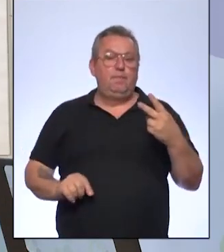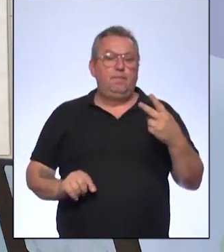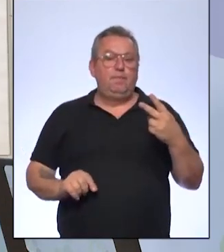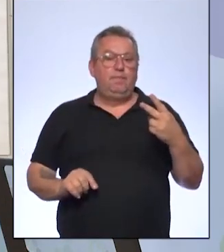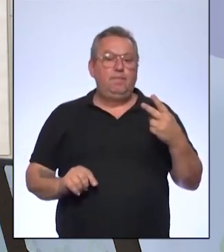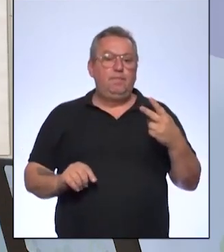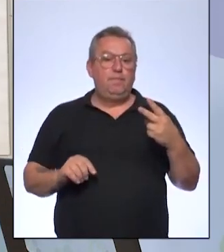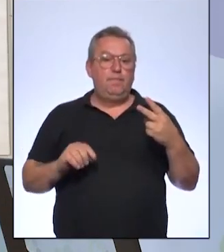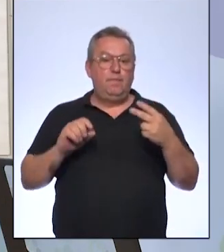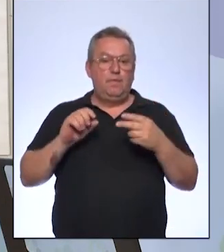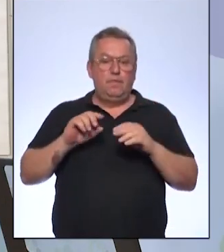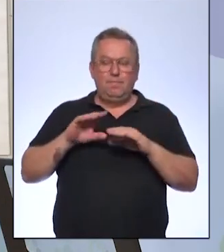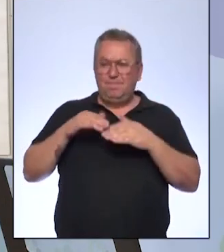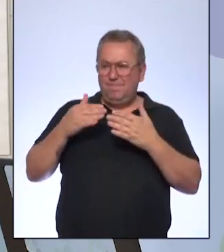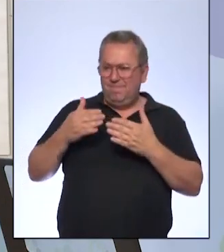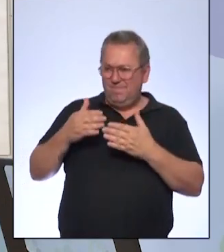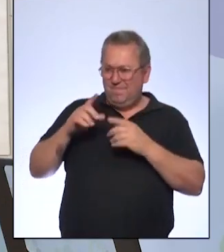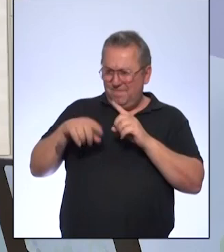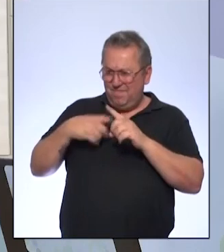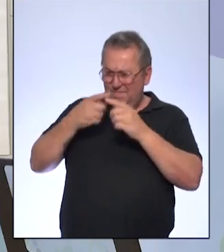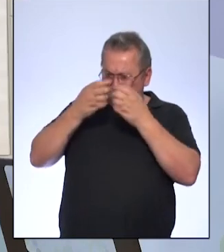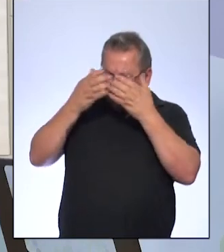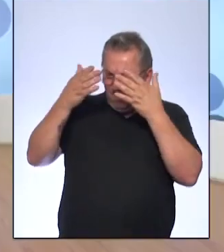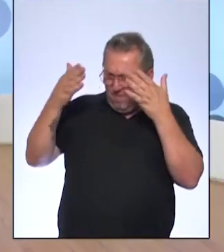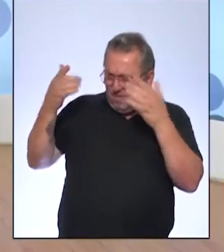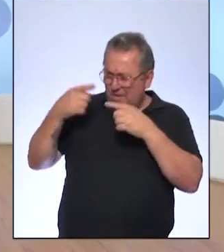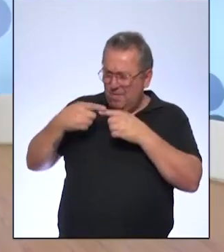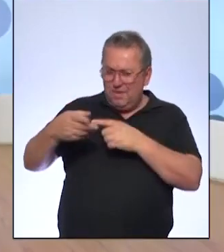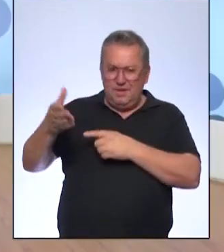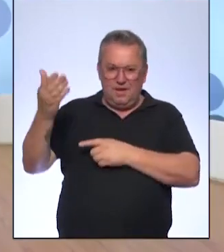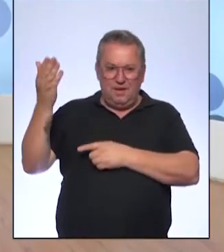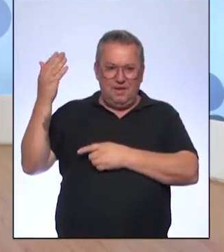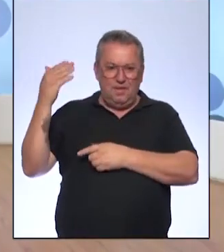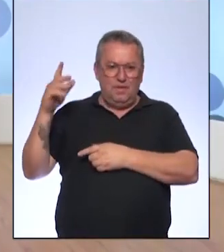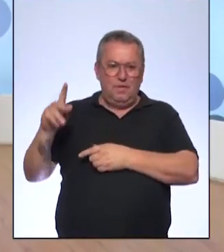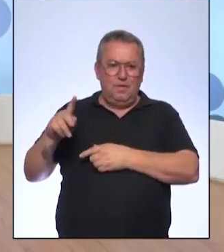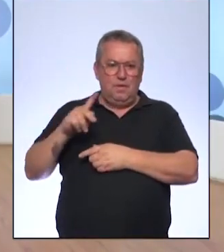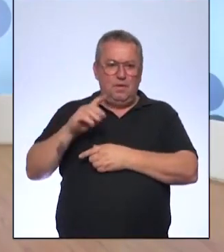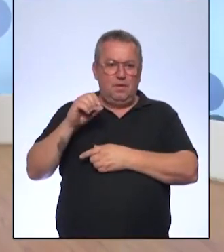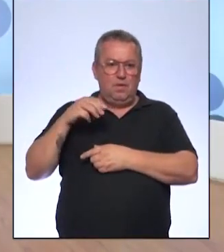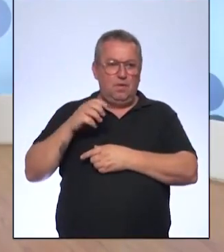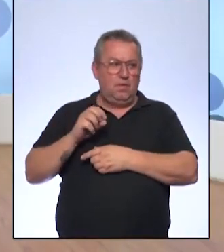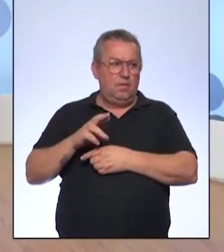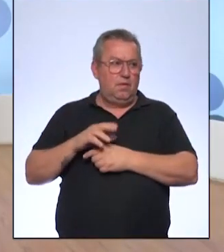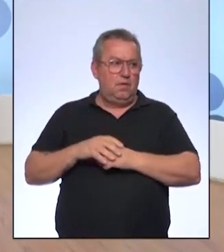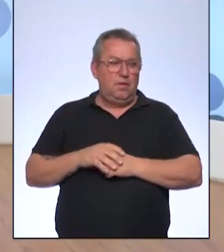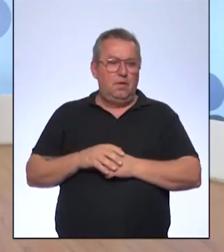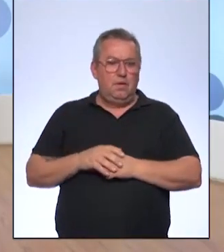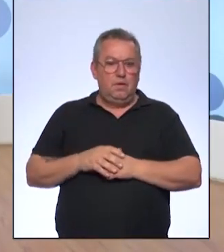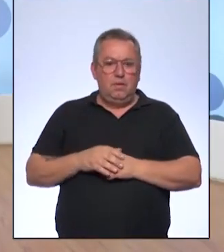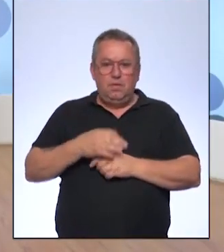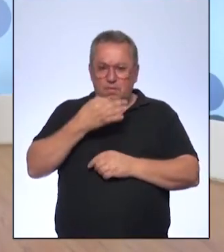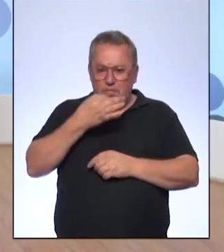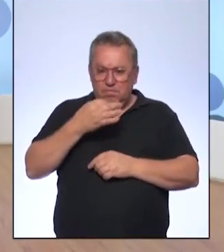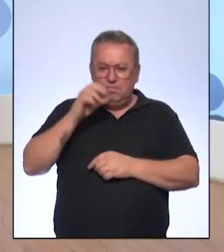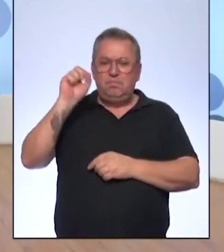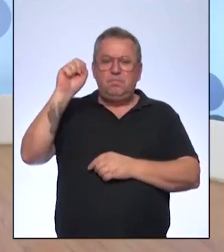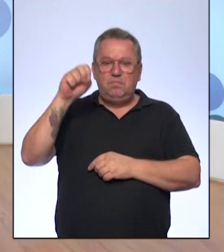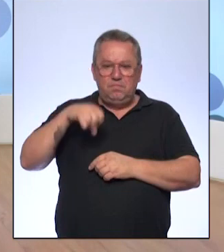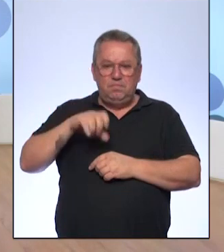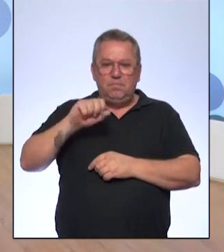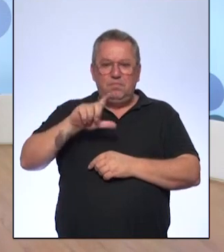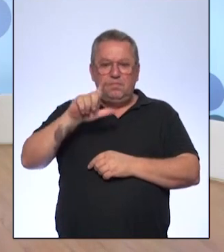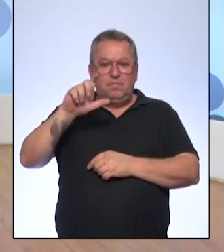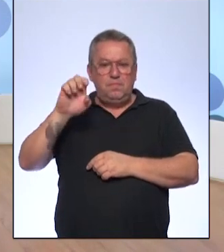diferentes. Será que ficou um pouco mais claro do que na semana passada, professor Osmar? Eu acredito que sim,